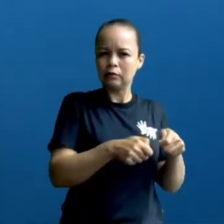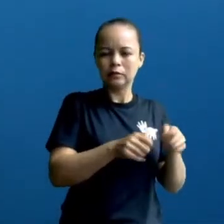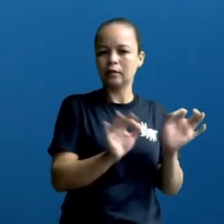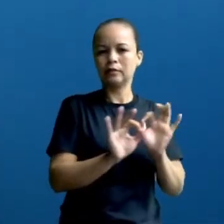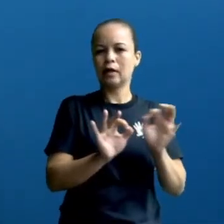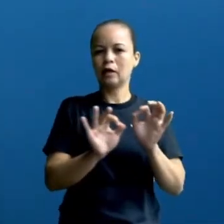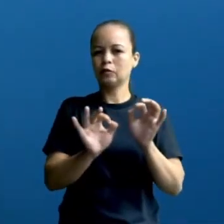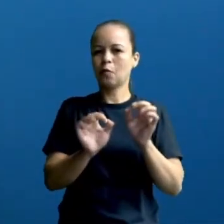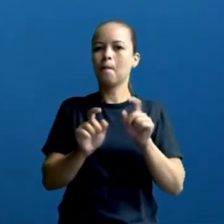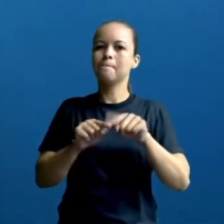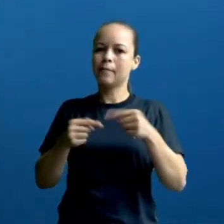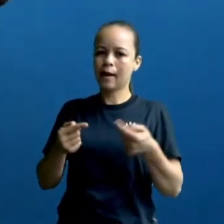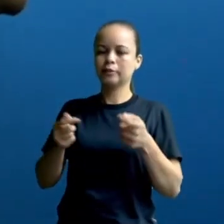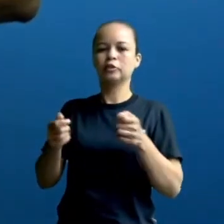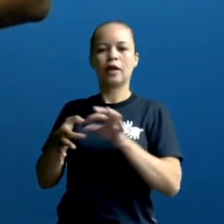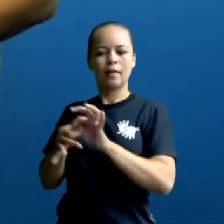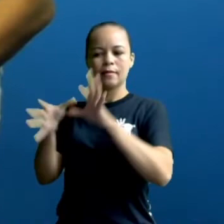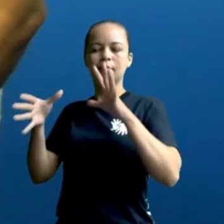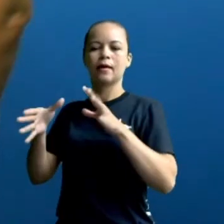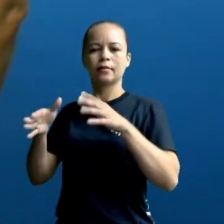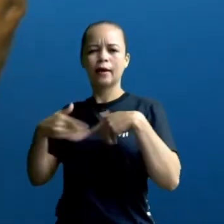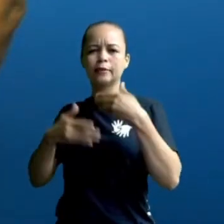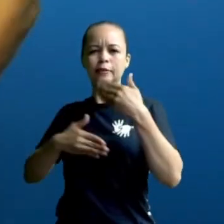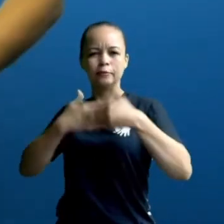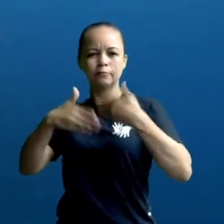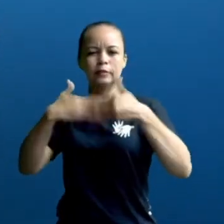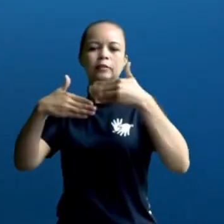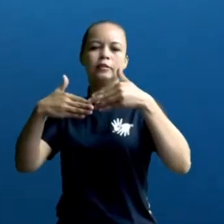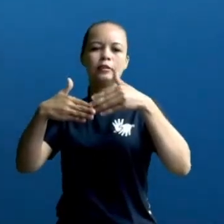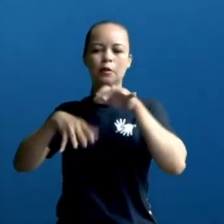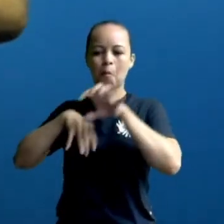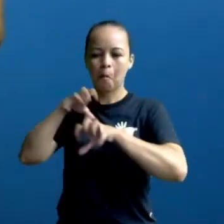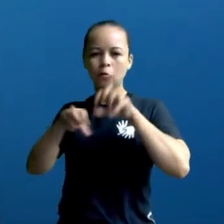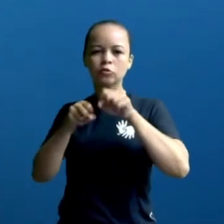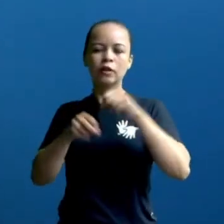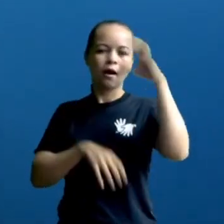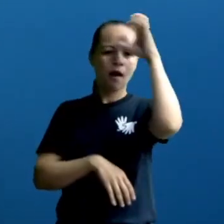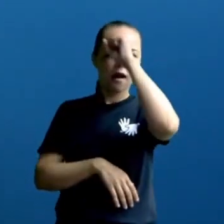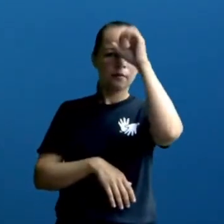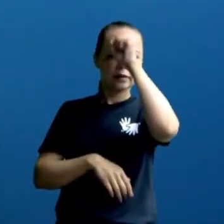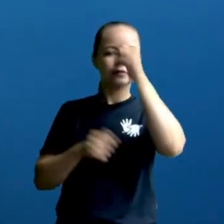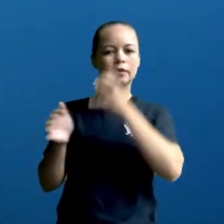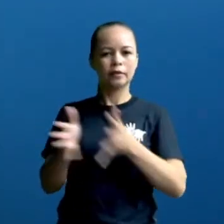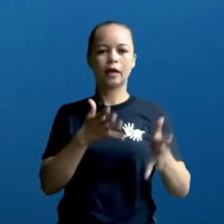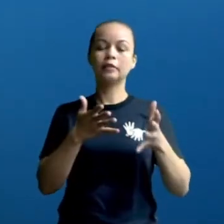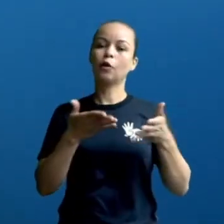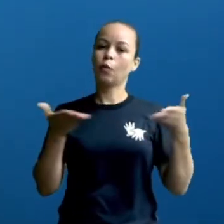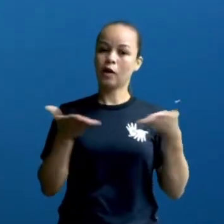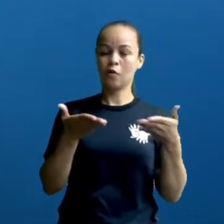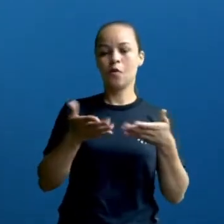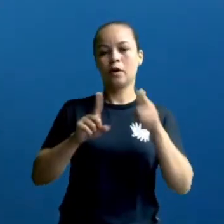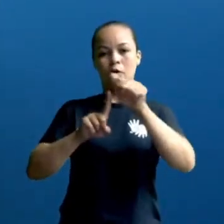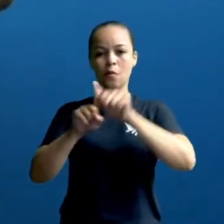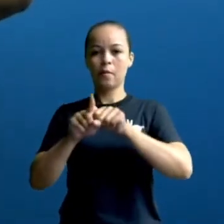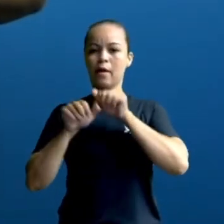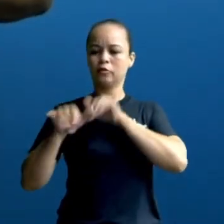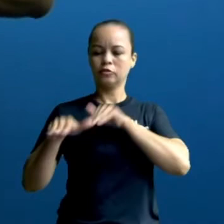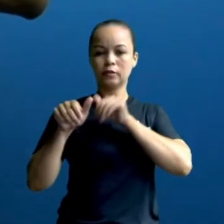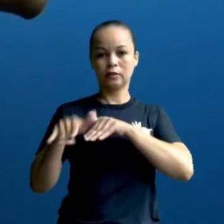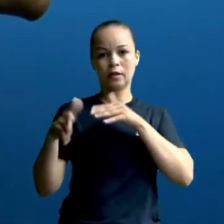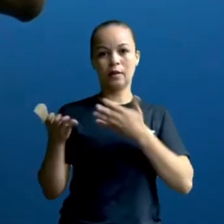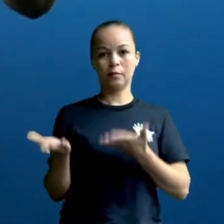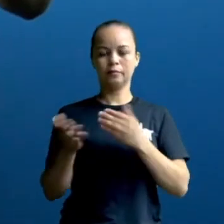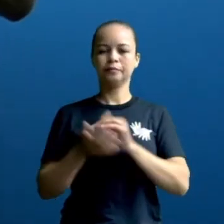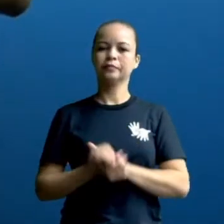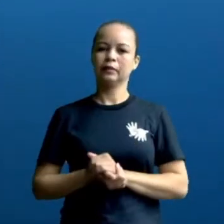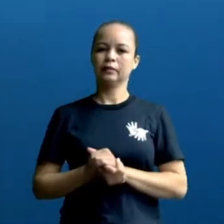para o reino da liberdade. Então, nada melhor do que a gente falar dessa temática no mês aqui de setembro. Então, eu gostaria até, mas fiz o convite,